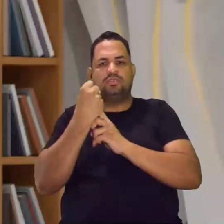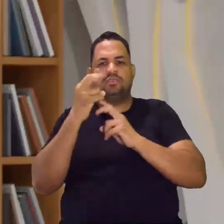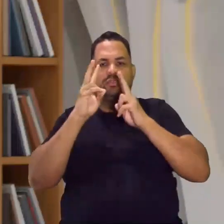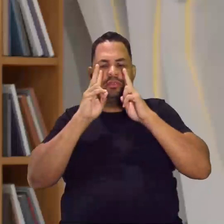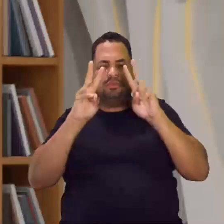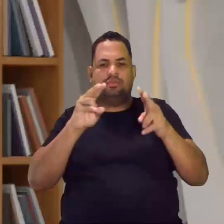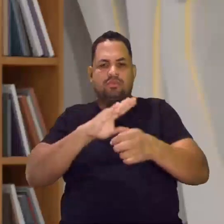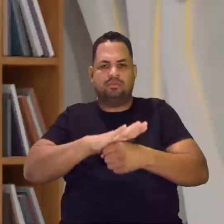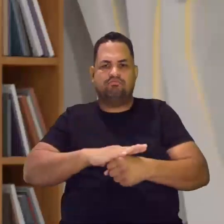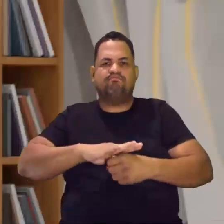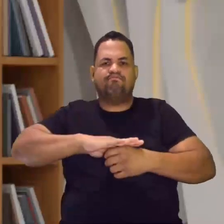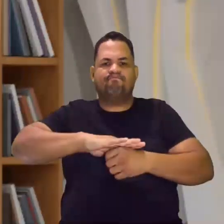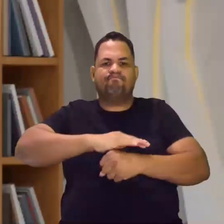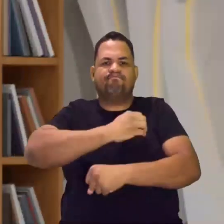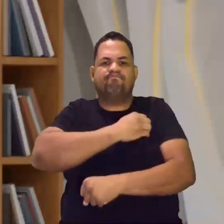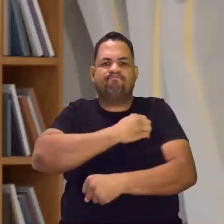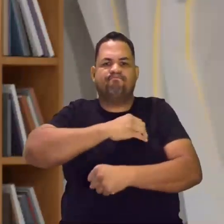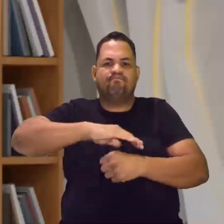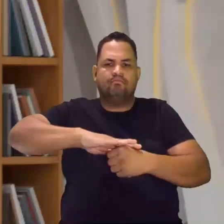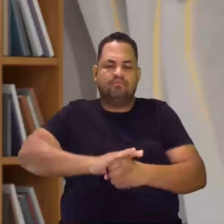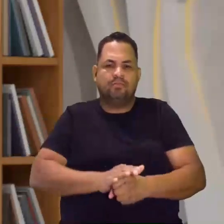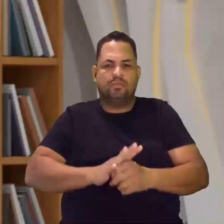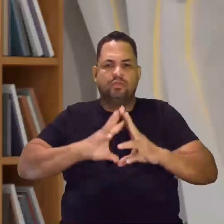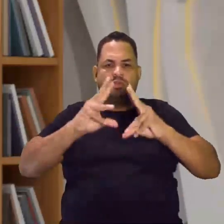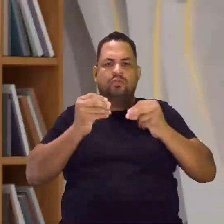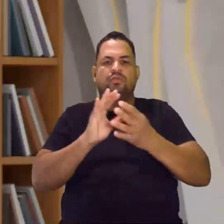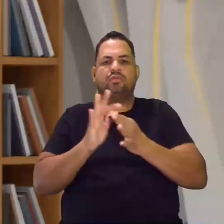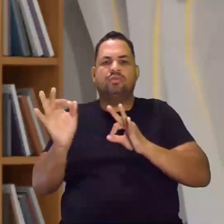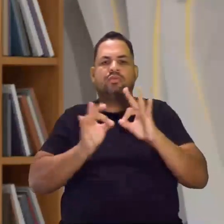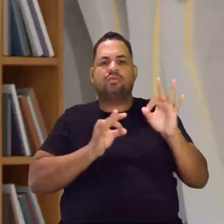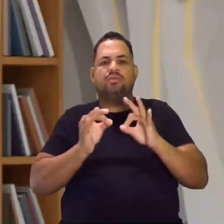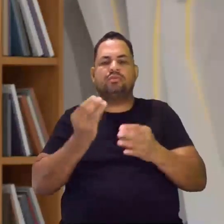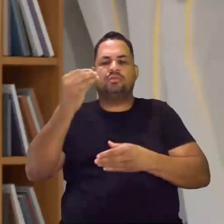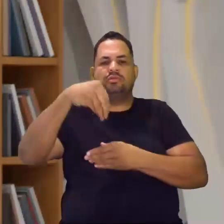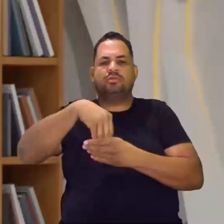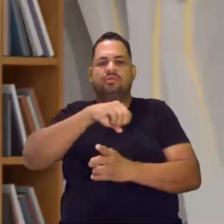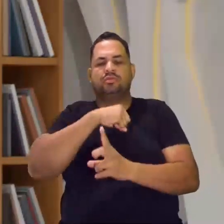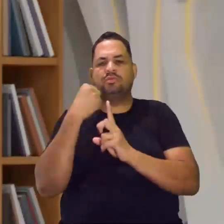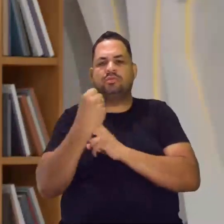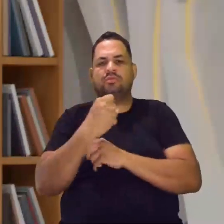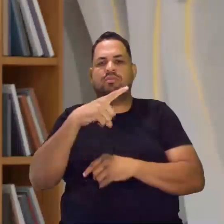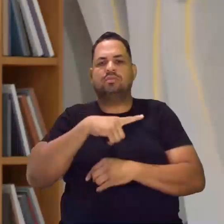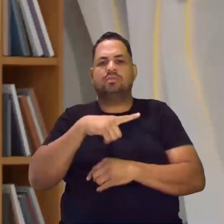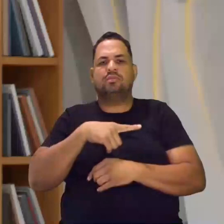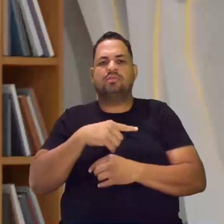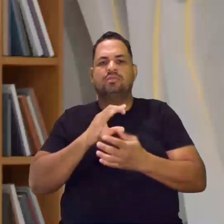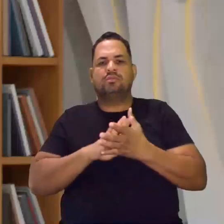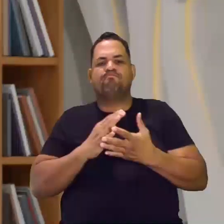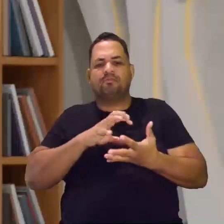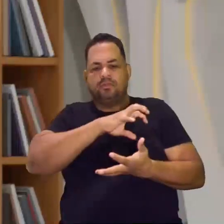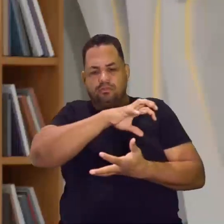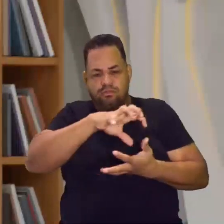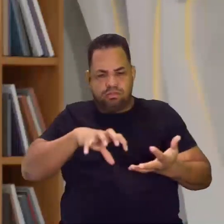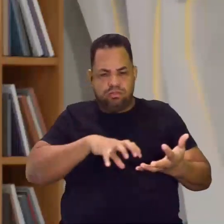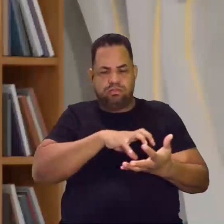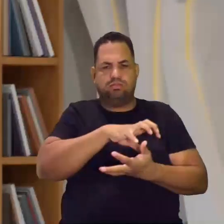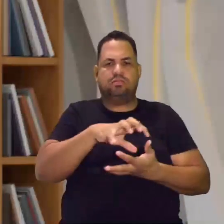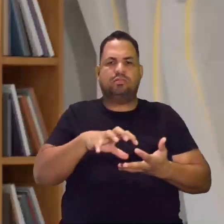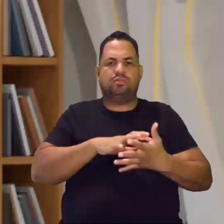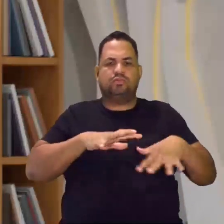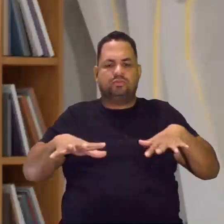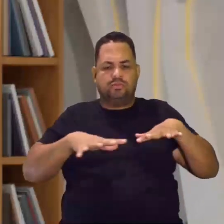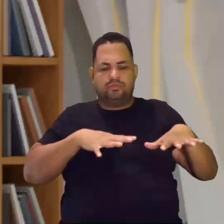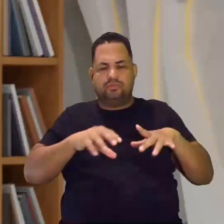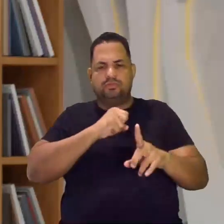visão discriminatória, né? Então, tudo isso é construído socialmente, é por isso que existem aí as lutas dos